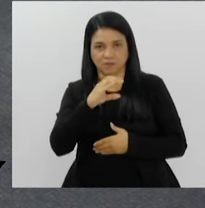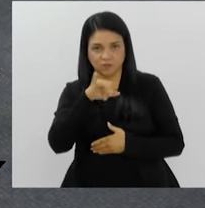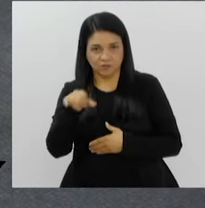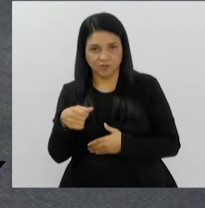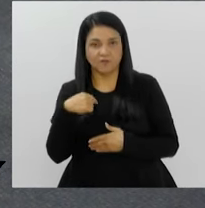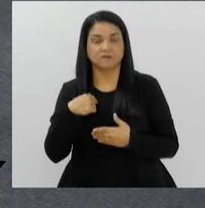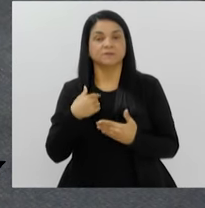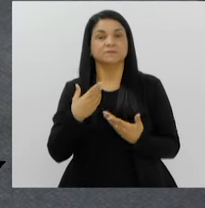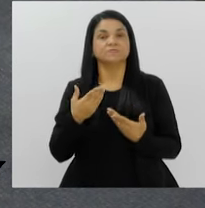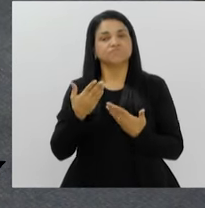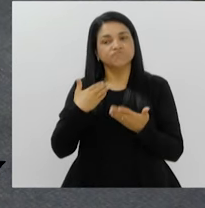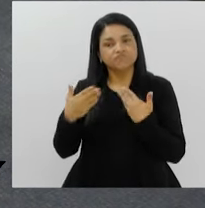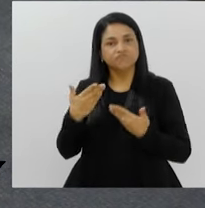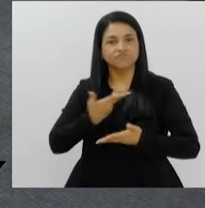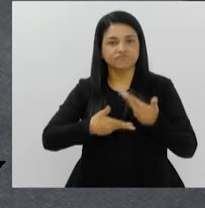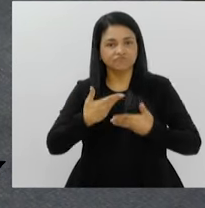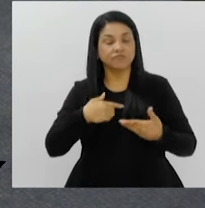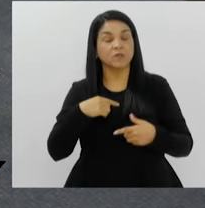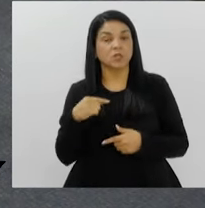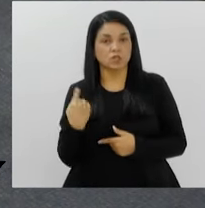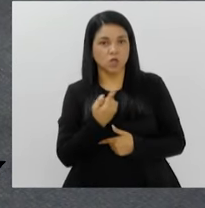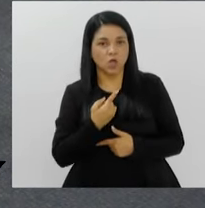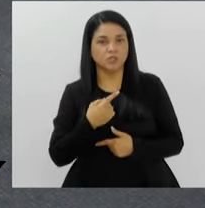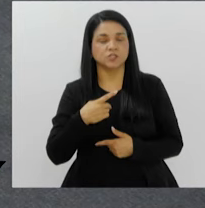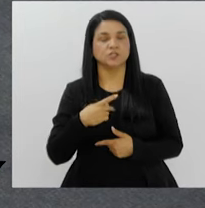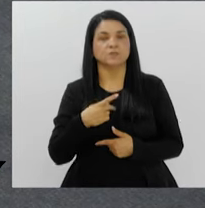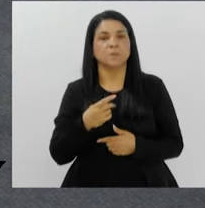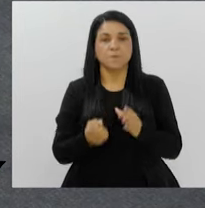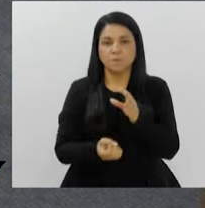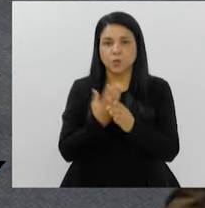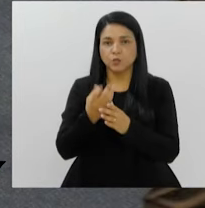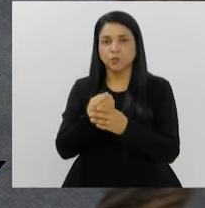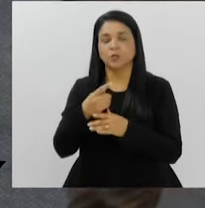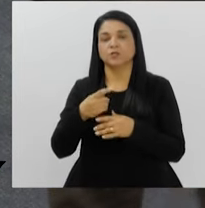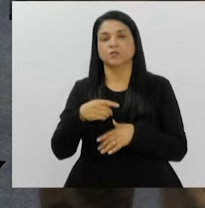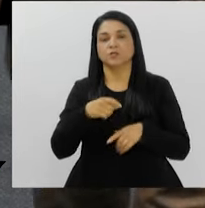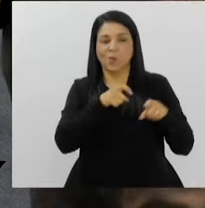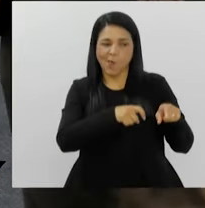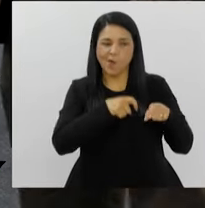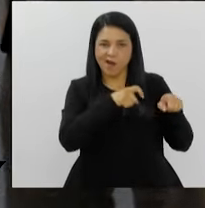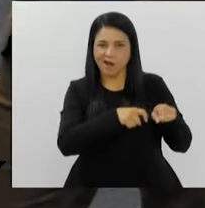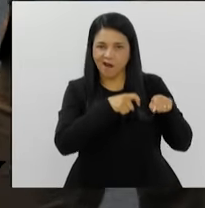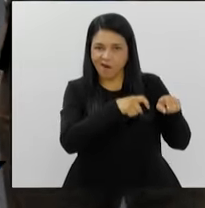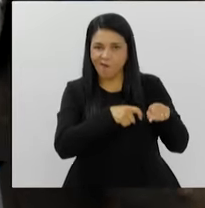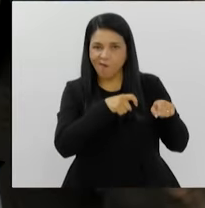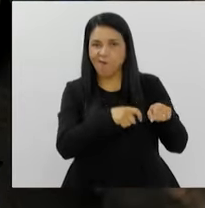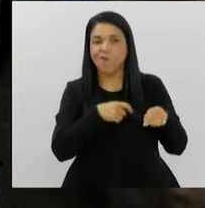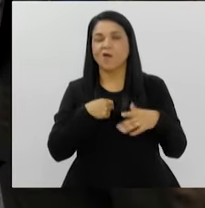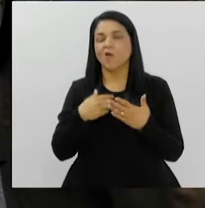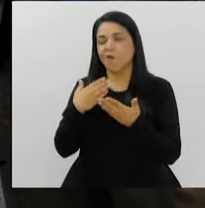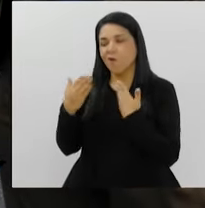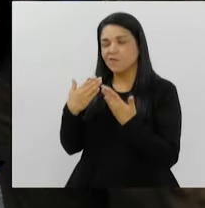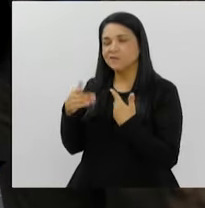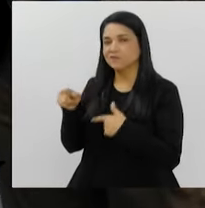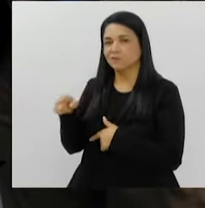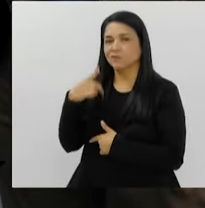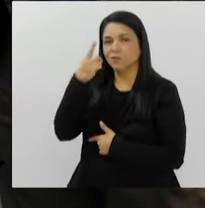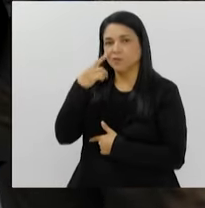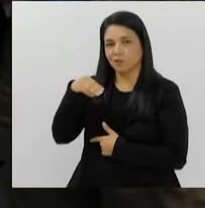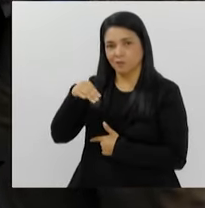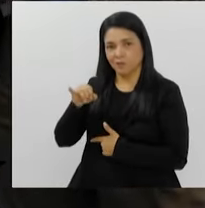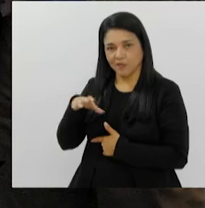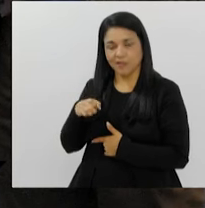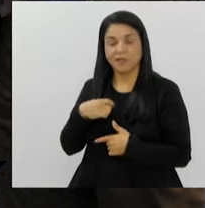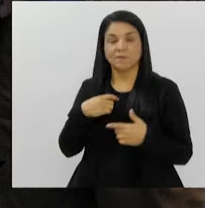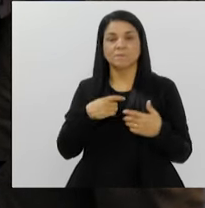nós, produtores rurais, eu sempre digo e falo isso, estive conversando com o Mink essa semana, produtor